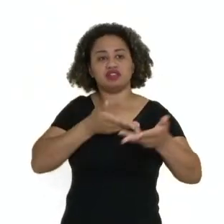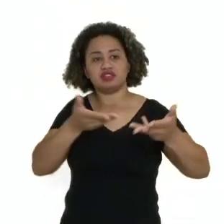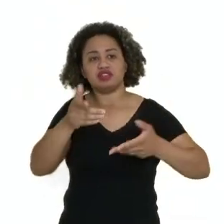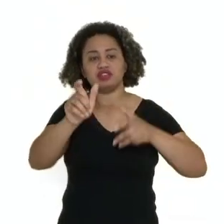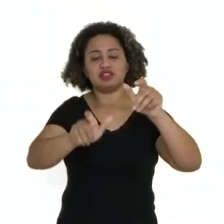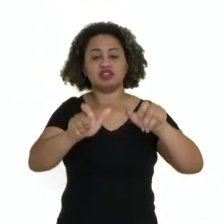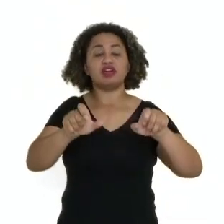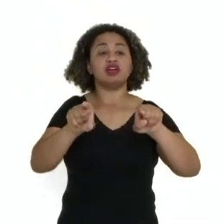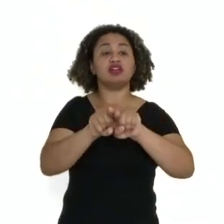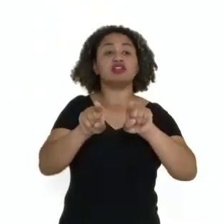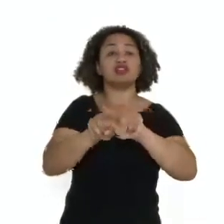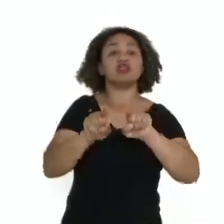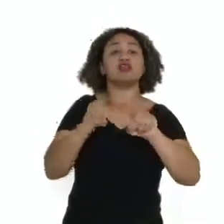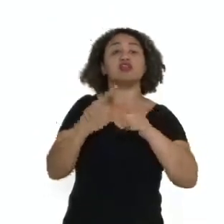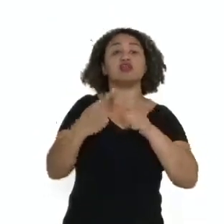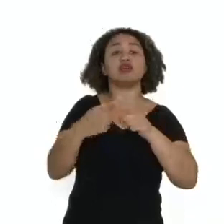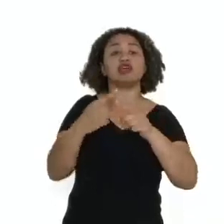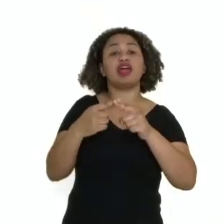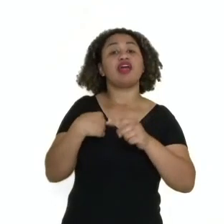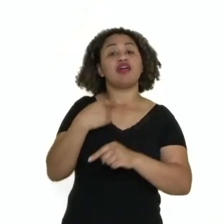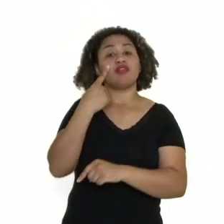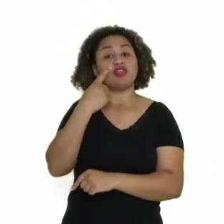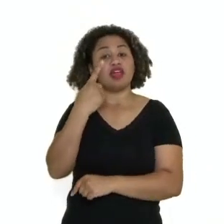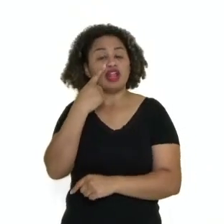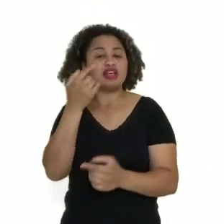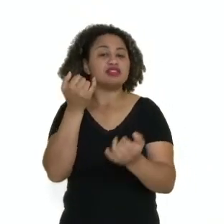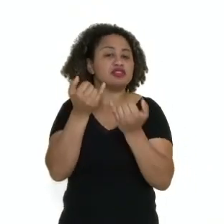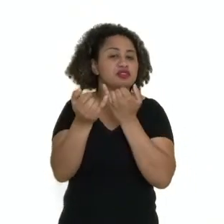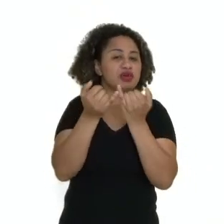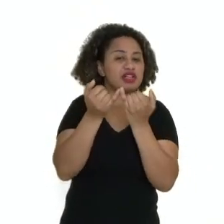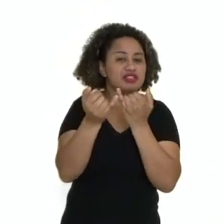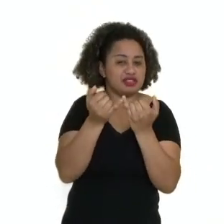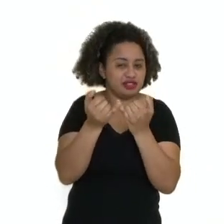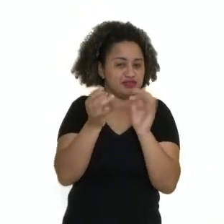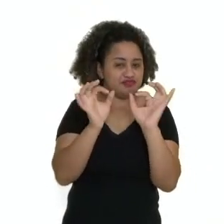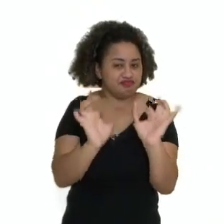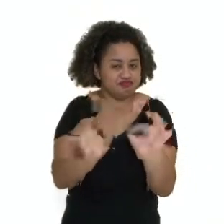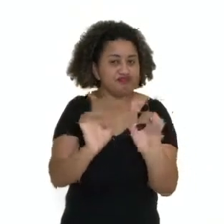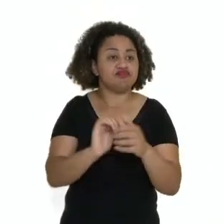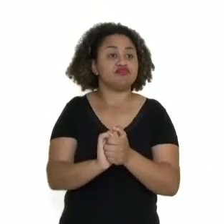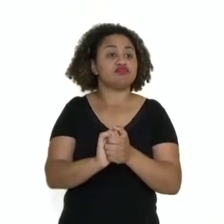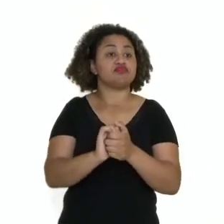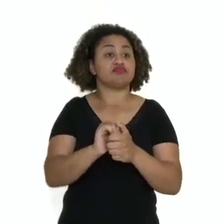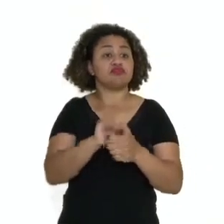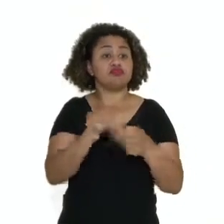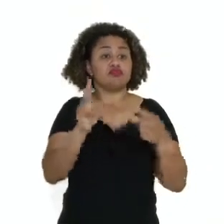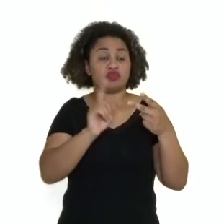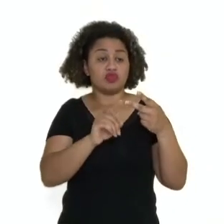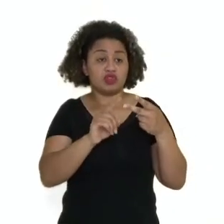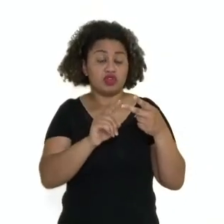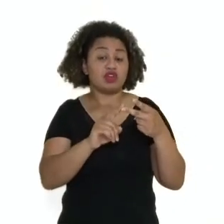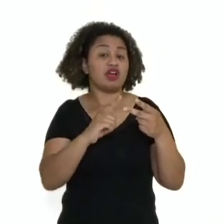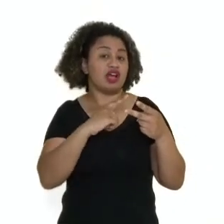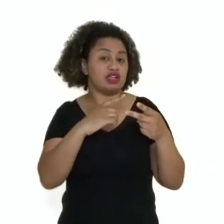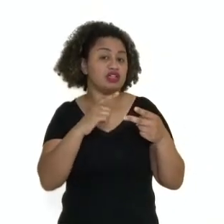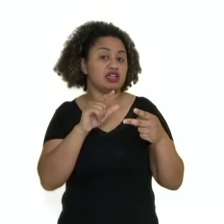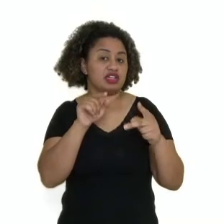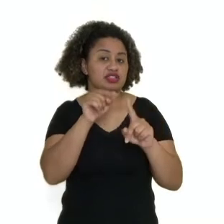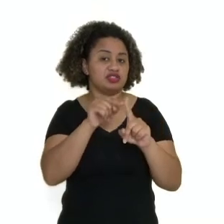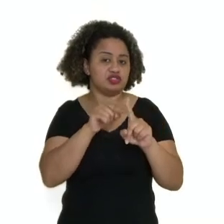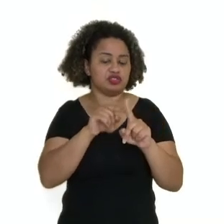pessoas em virtude do quê? De interesses comuns. Então, a segunda vai fazer isso. O